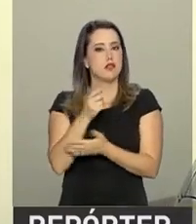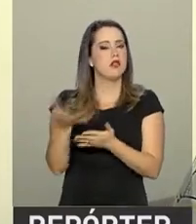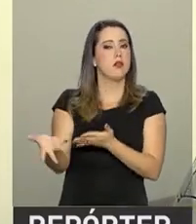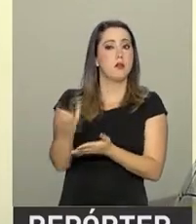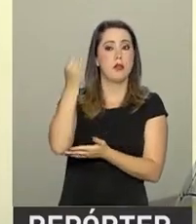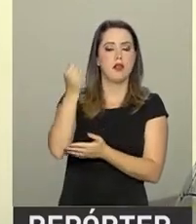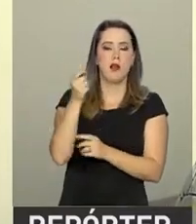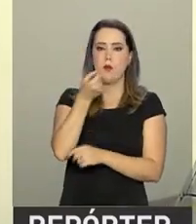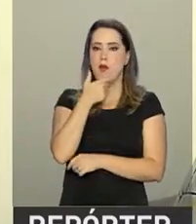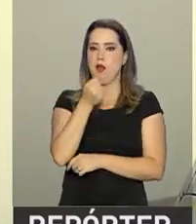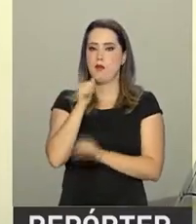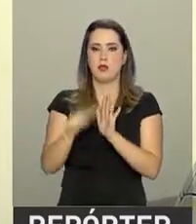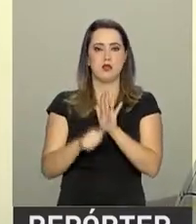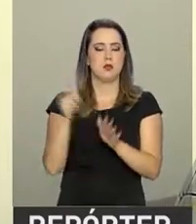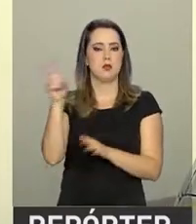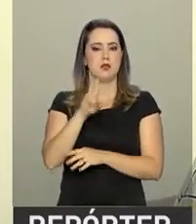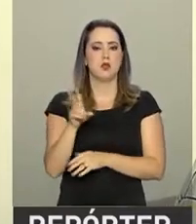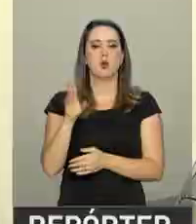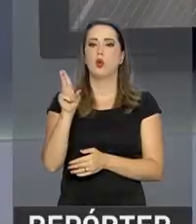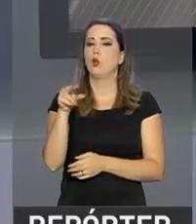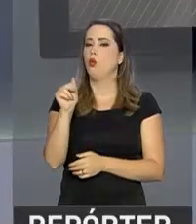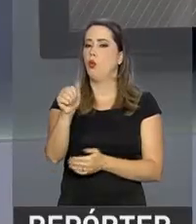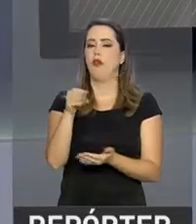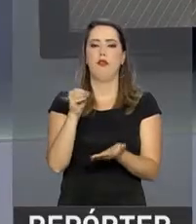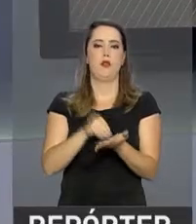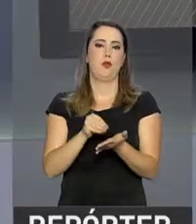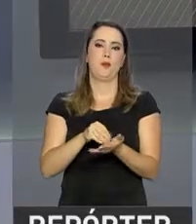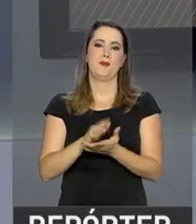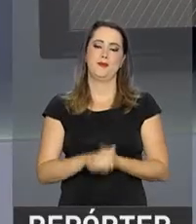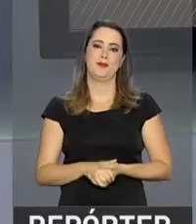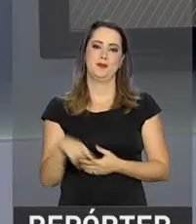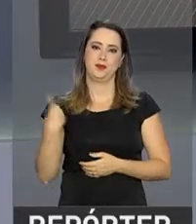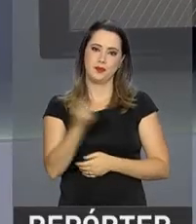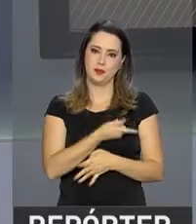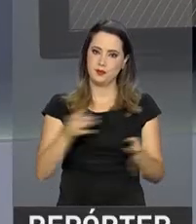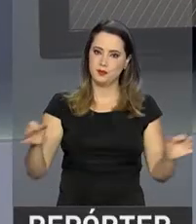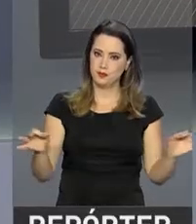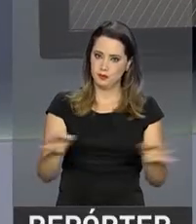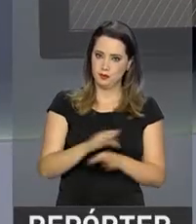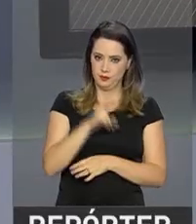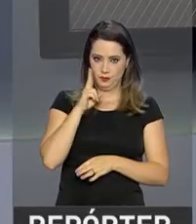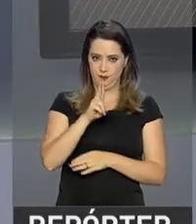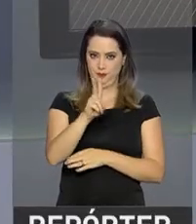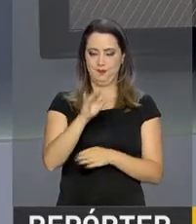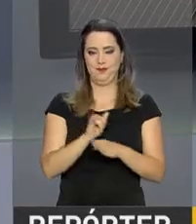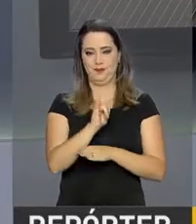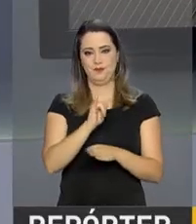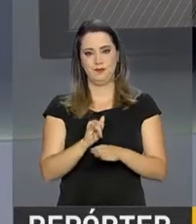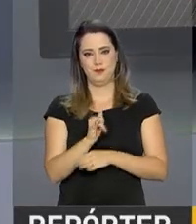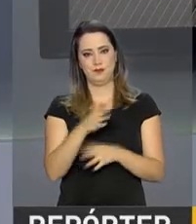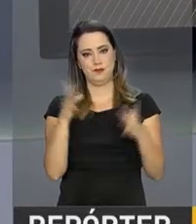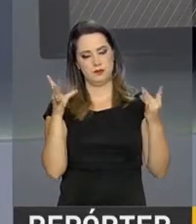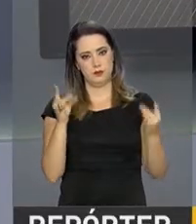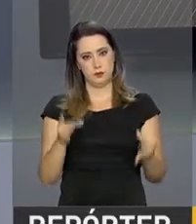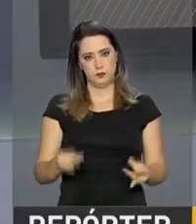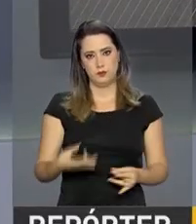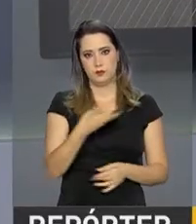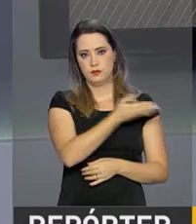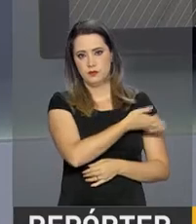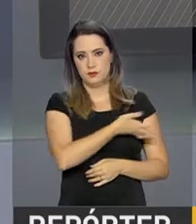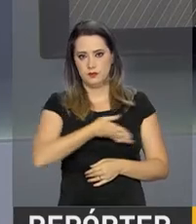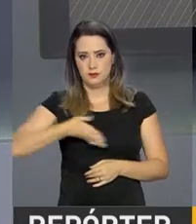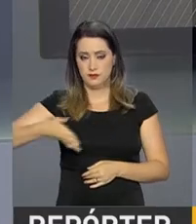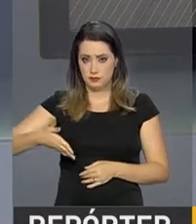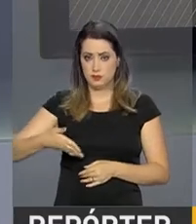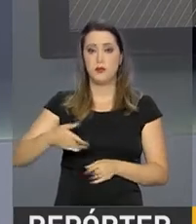primeira vez e e até hoje nunca faltou nós ficamos por aqui você pode rever as reportagens no youtube e toda a nossa